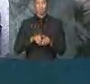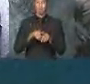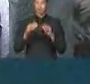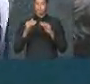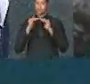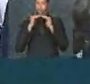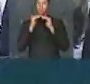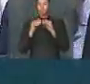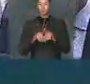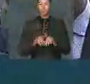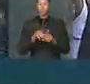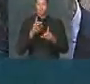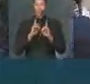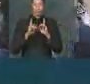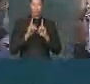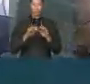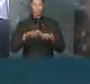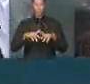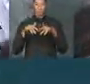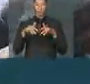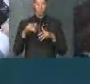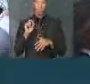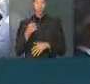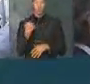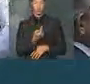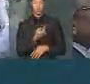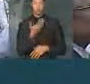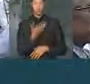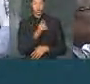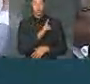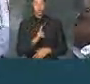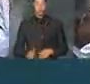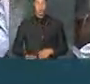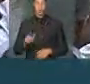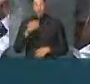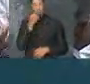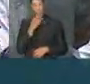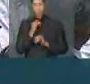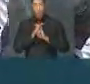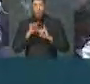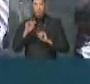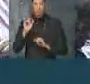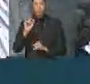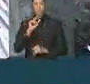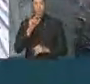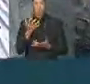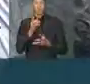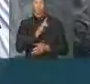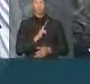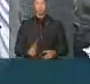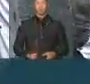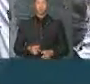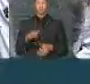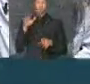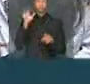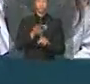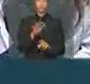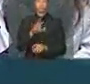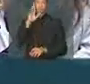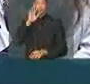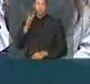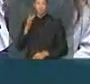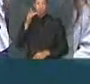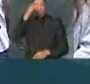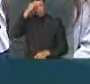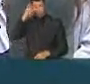democraticamente o debate plenário o que queria o governo é bom que se diga o que queria o governo era impor uma resolução